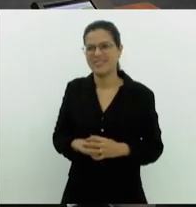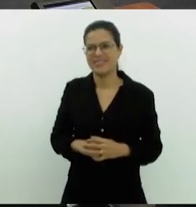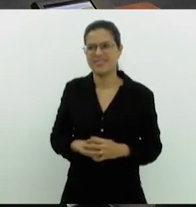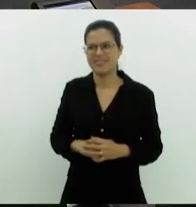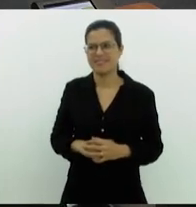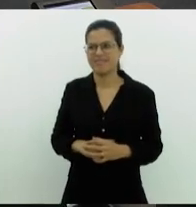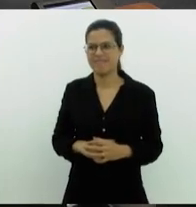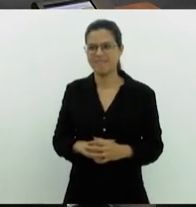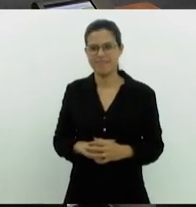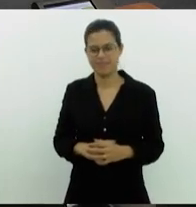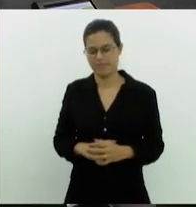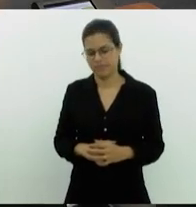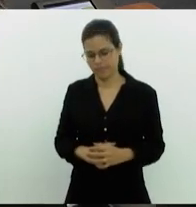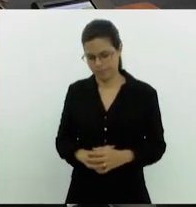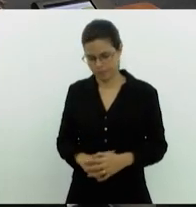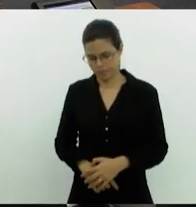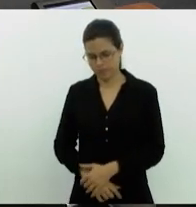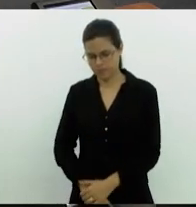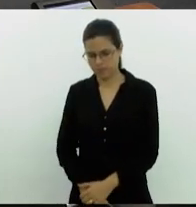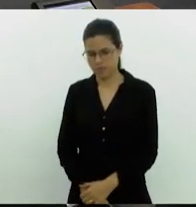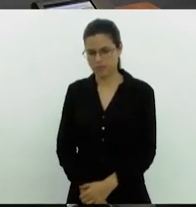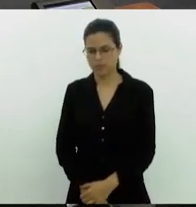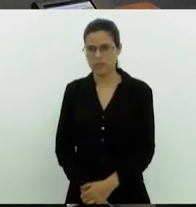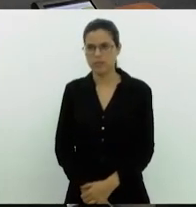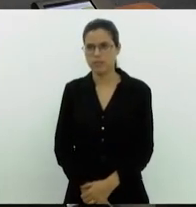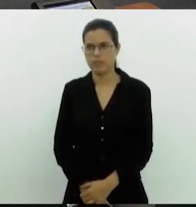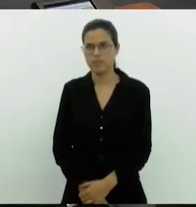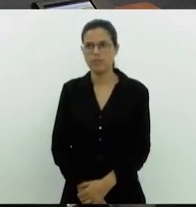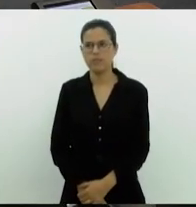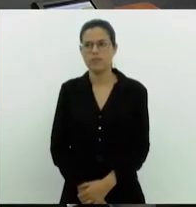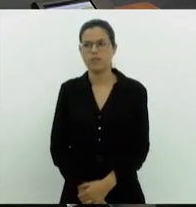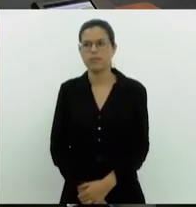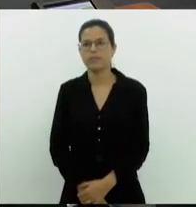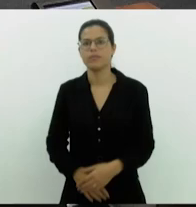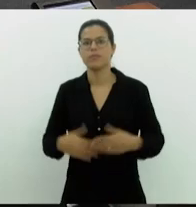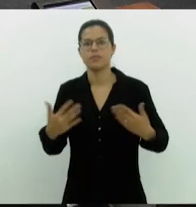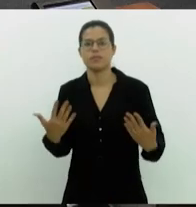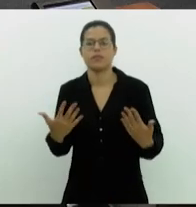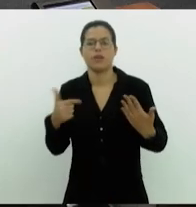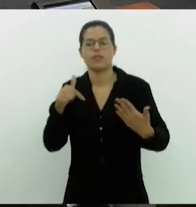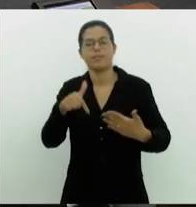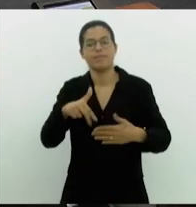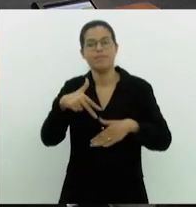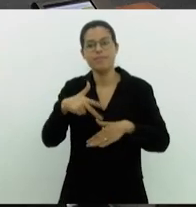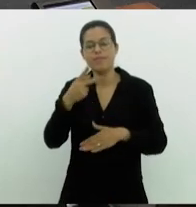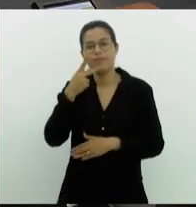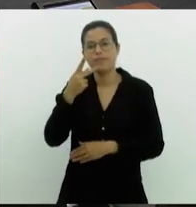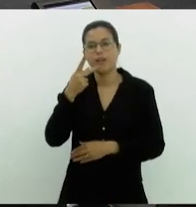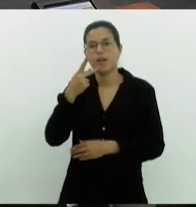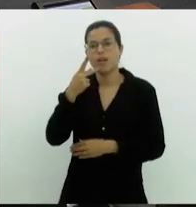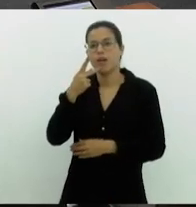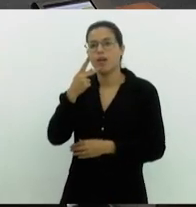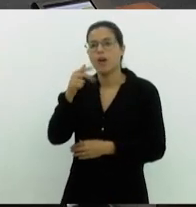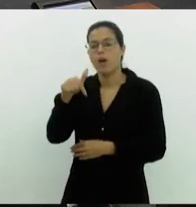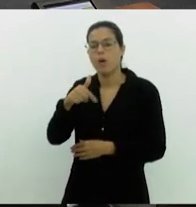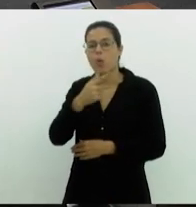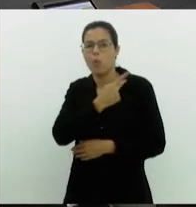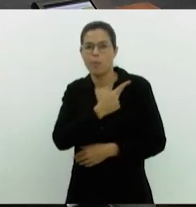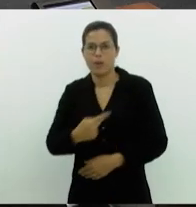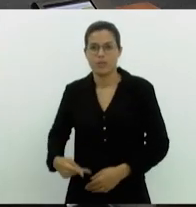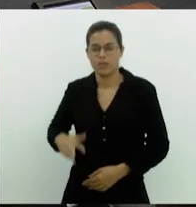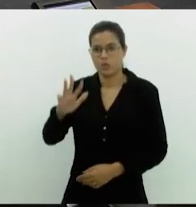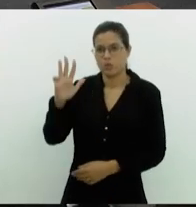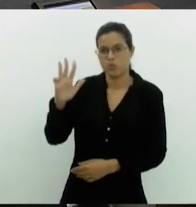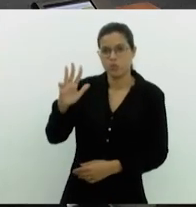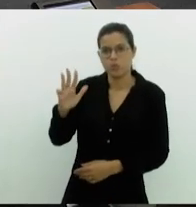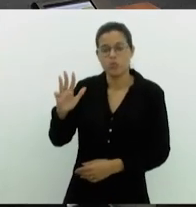Vamos lá. Venho aqui falar o que não é segredo para ninguém, que desde quando o atual presidente, né, mais conhecido como Lula, assumiu